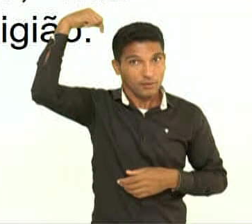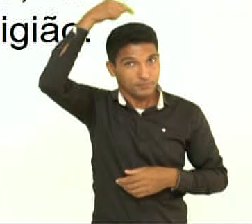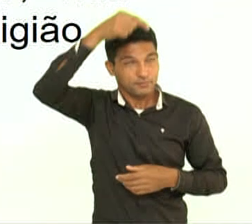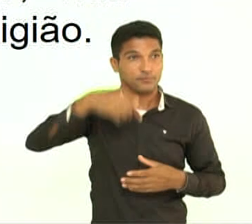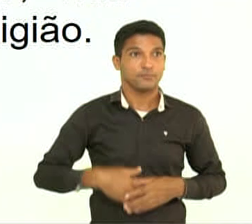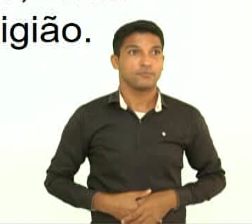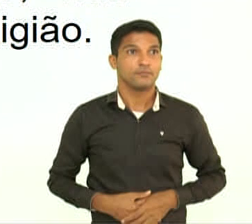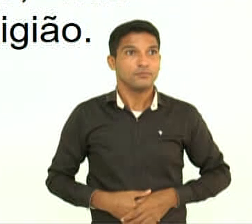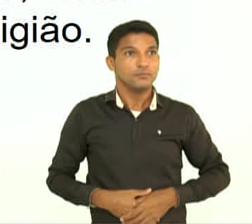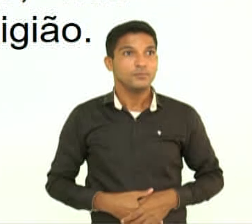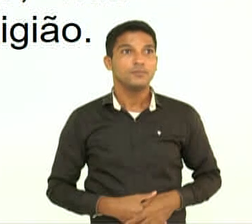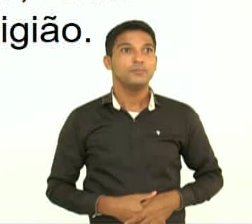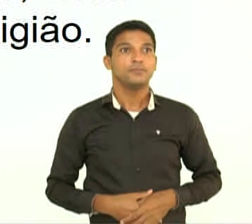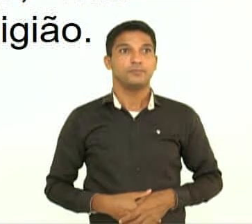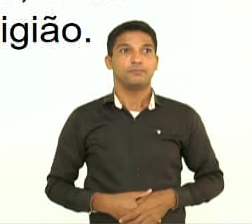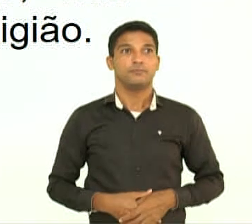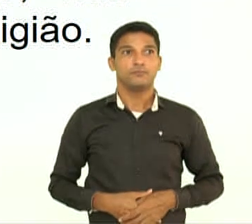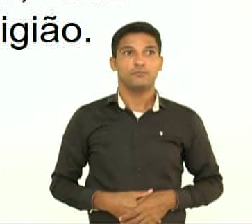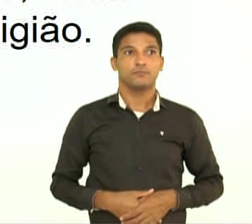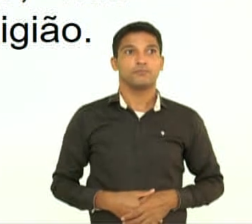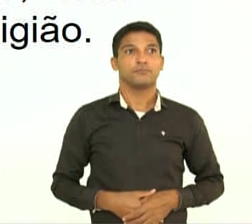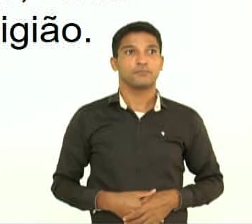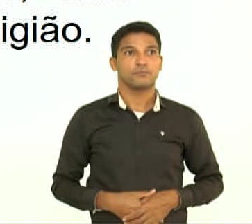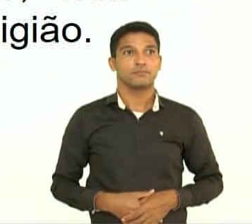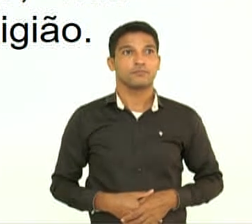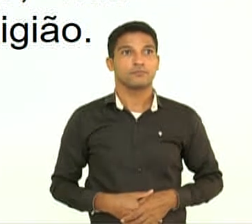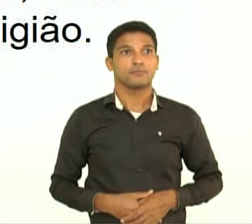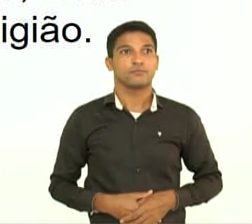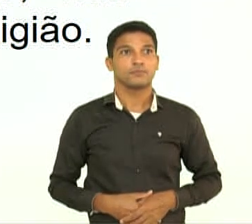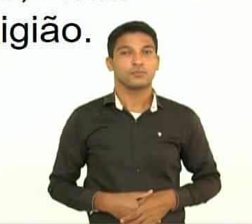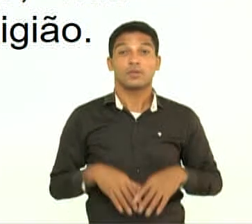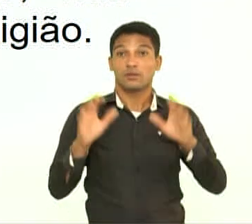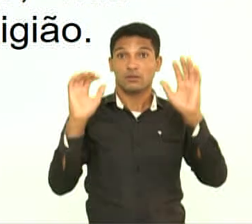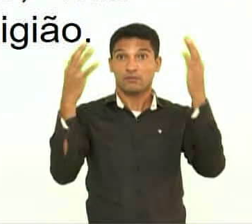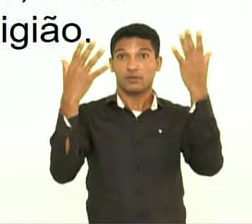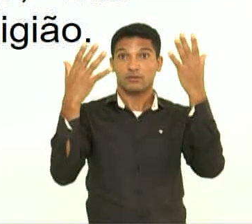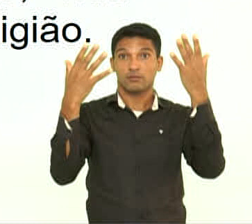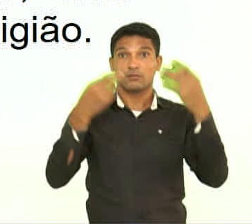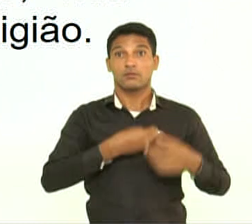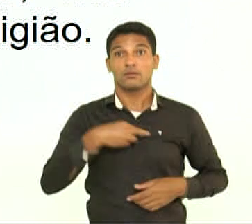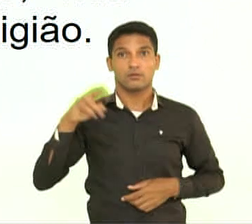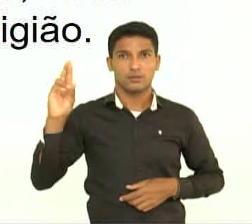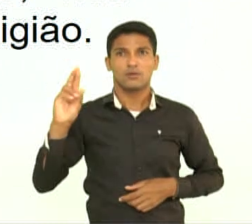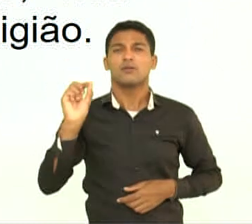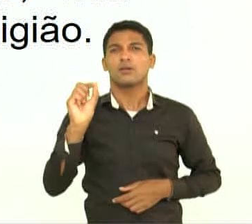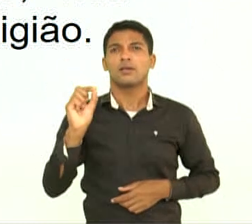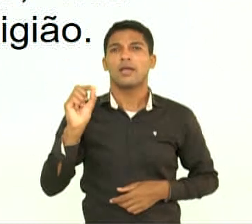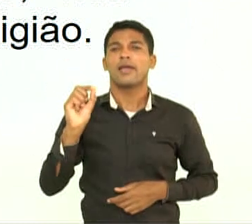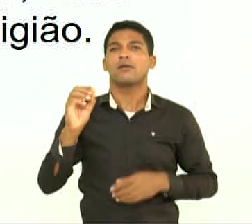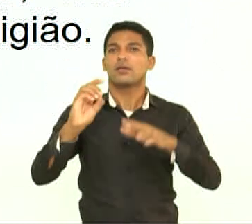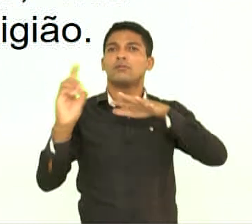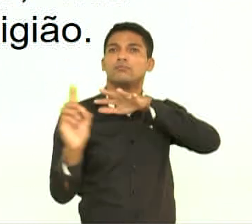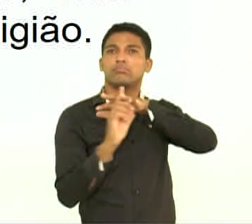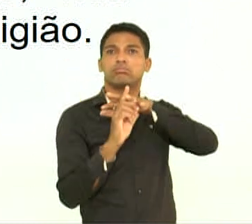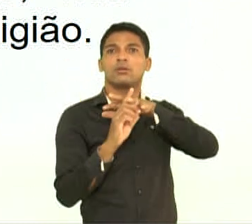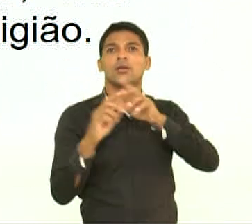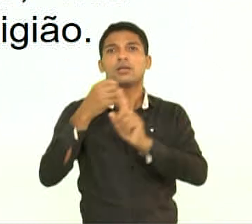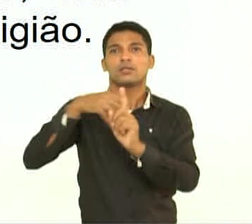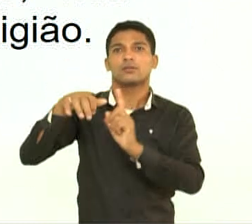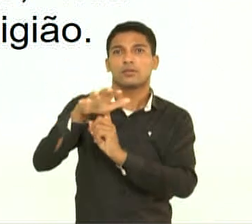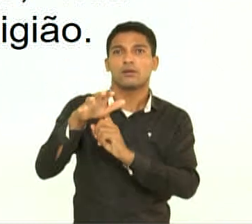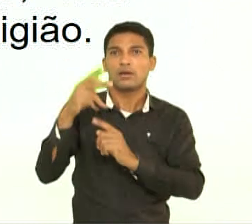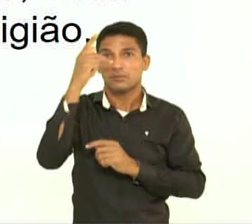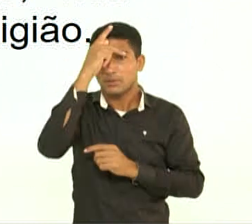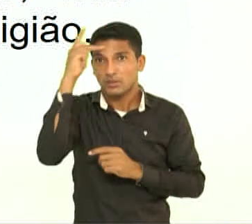um fator de integração ou interação social. As pessoas conversam, trocam informações,